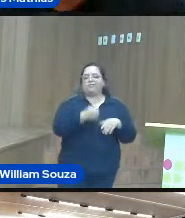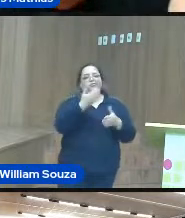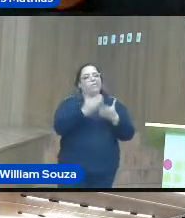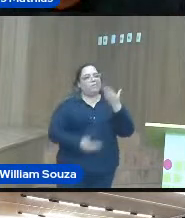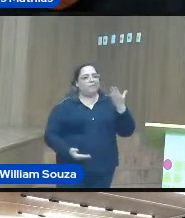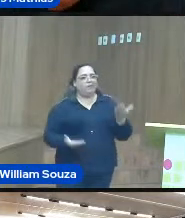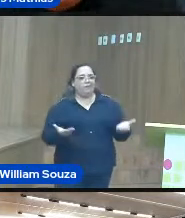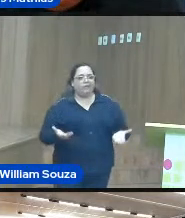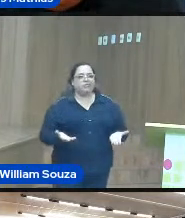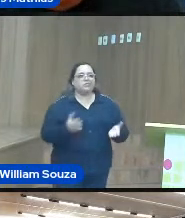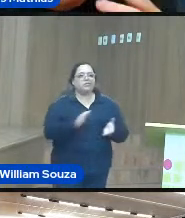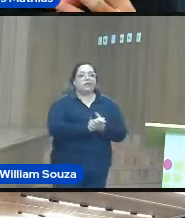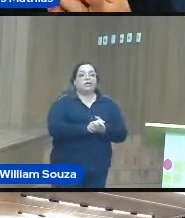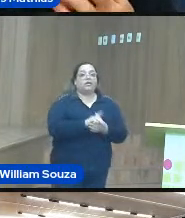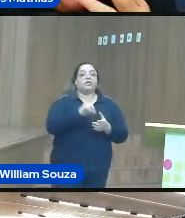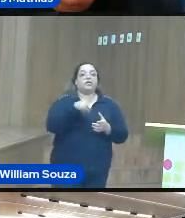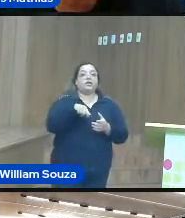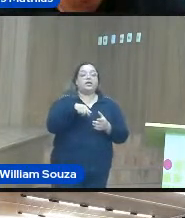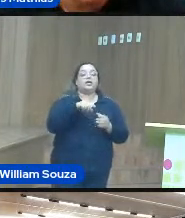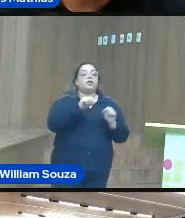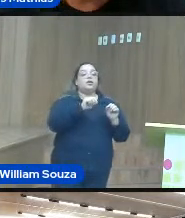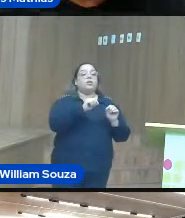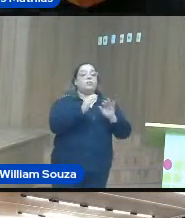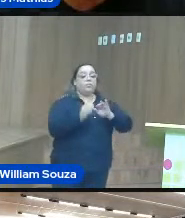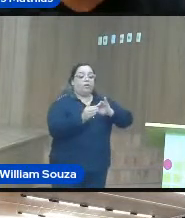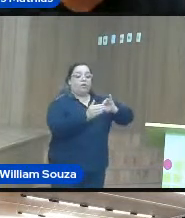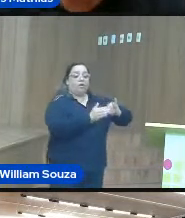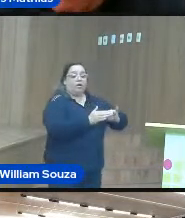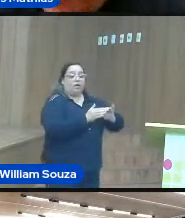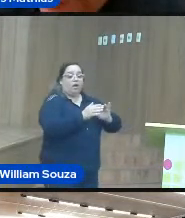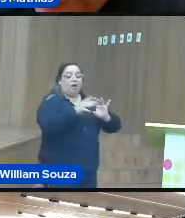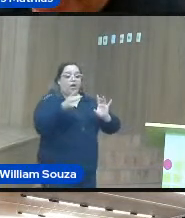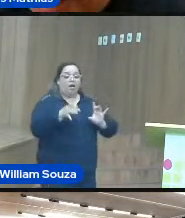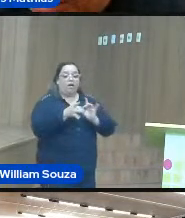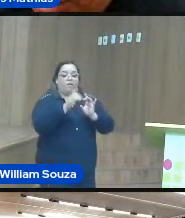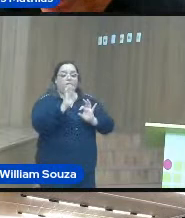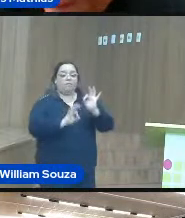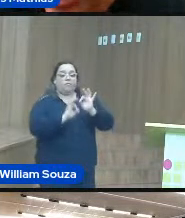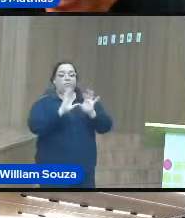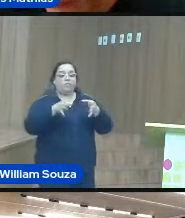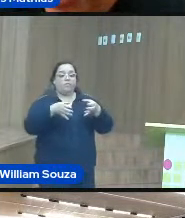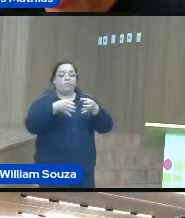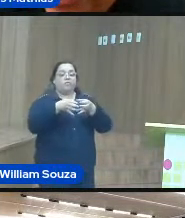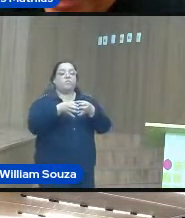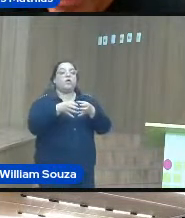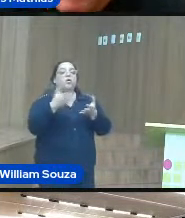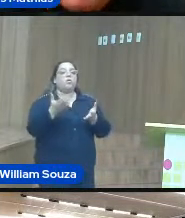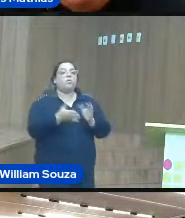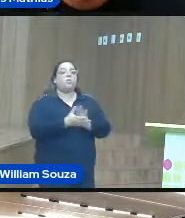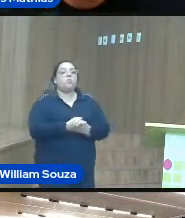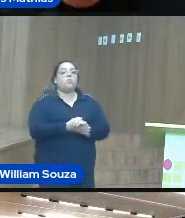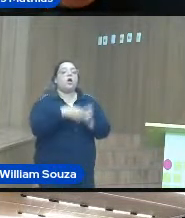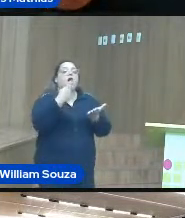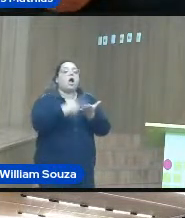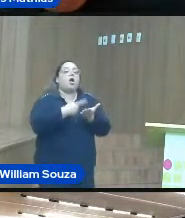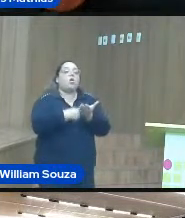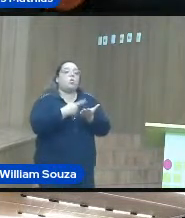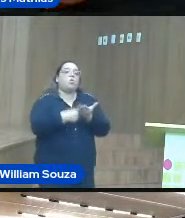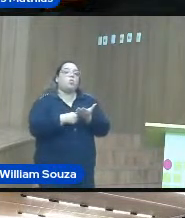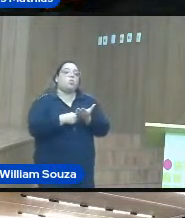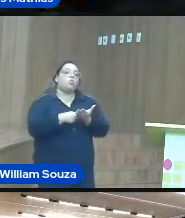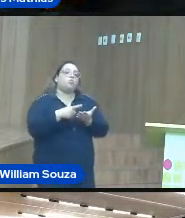e é formada uma Liga de Nações, né, e um tratado, que foi o Tratado de Versalhes, que veio